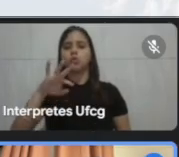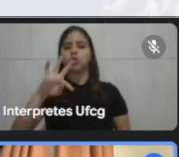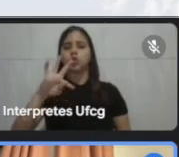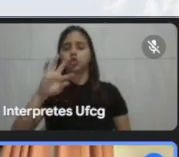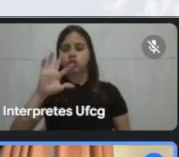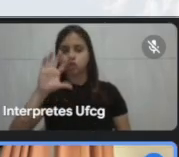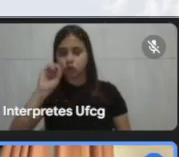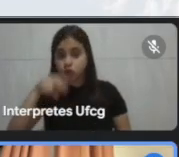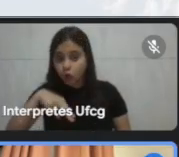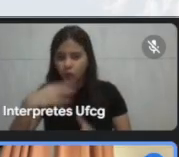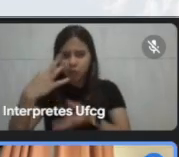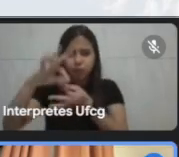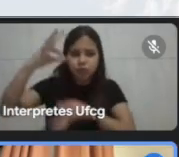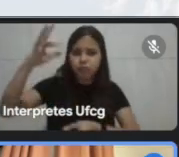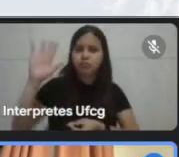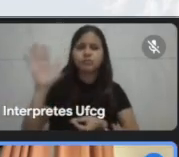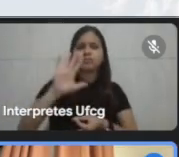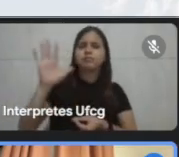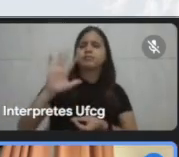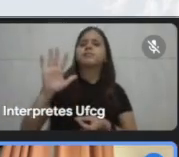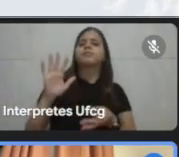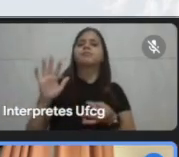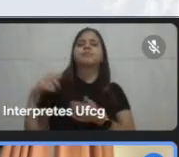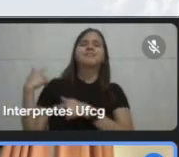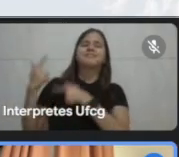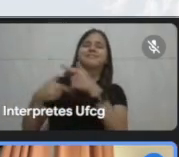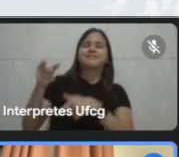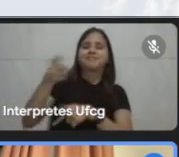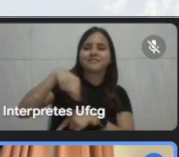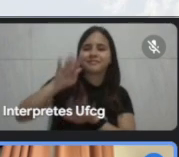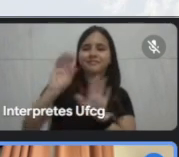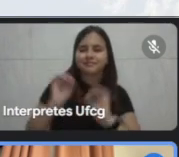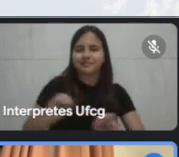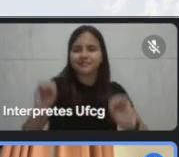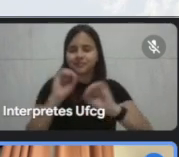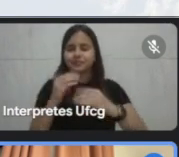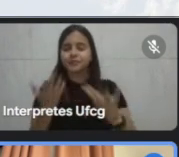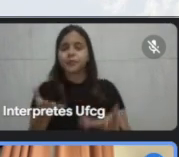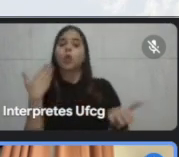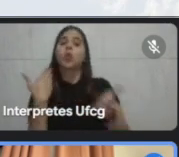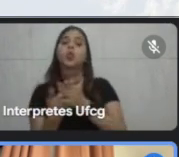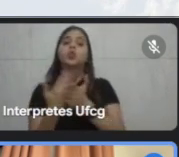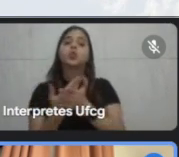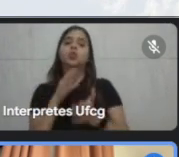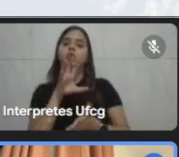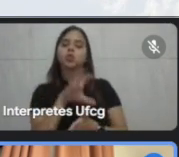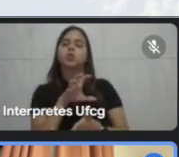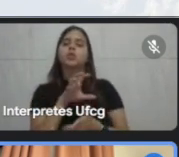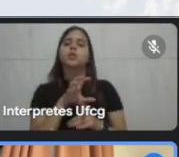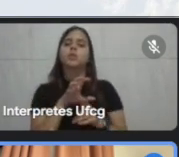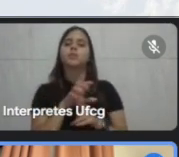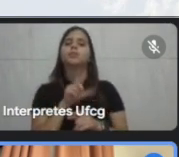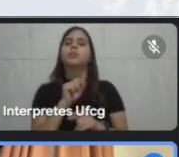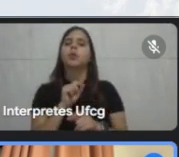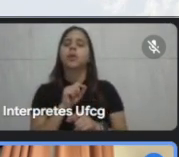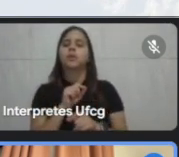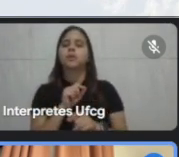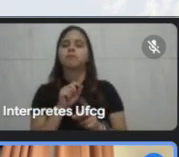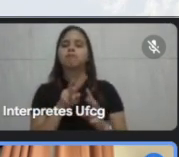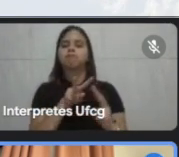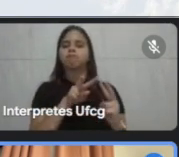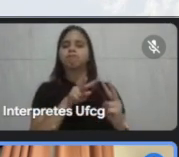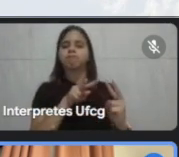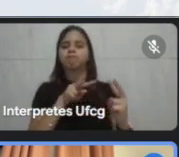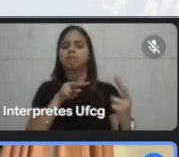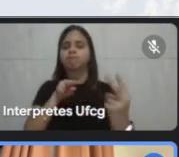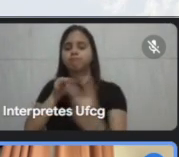que já enrolei muito vocês. Então, o estudo de Washington, ele vem muito dessa perspectiva